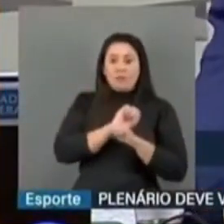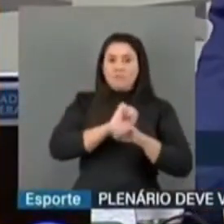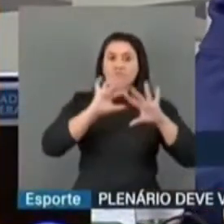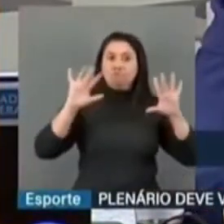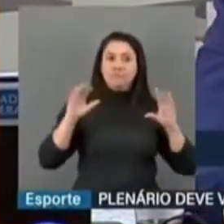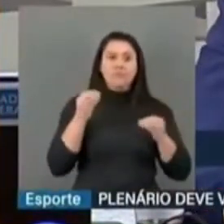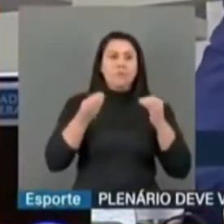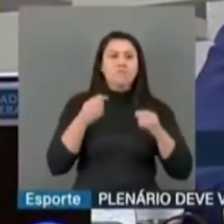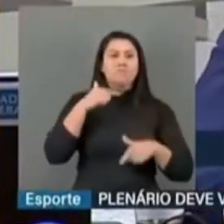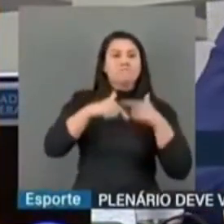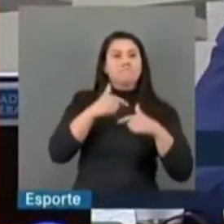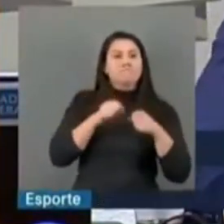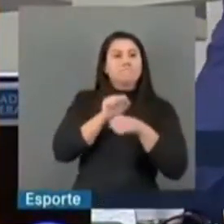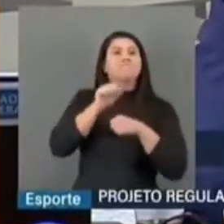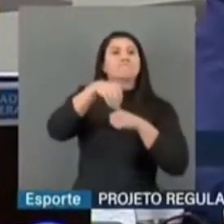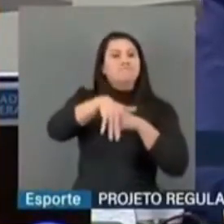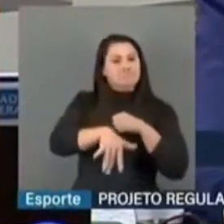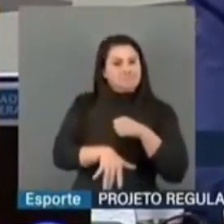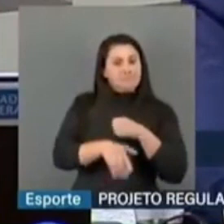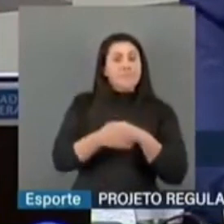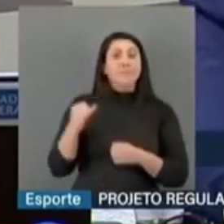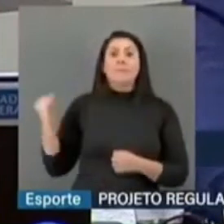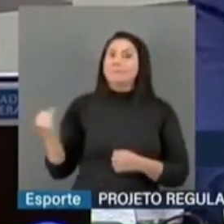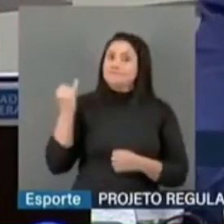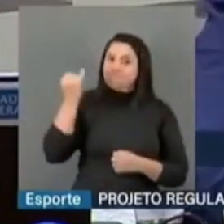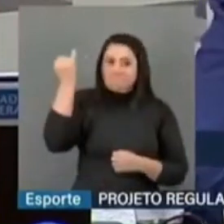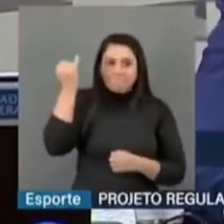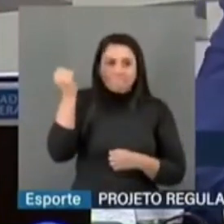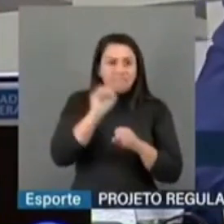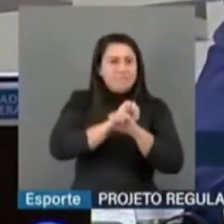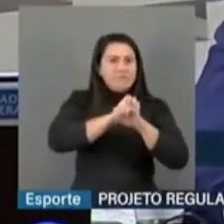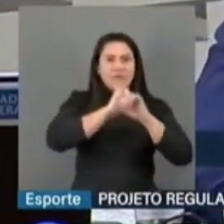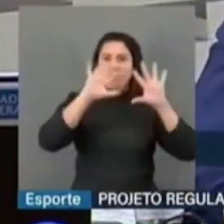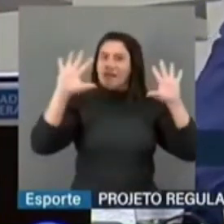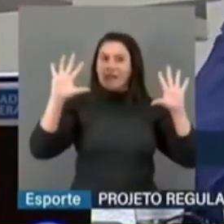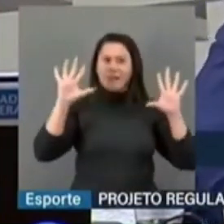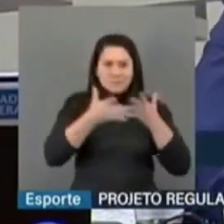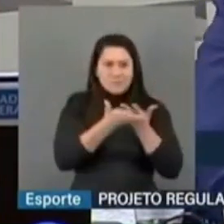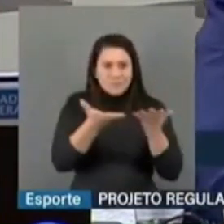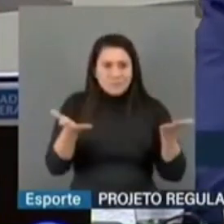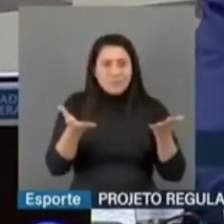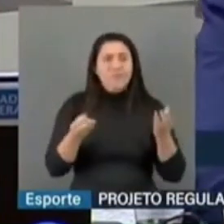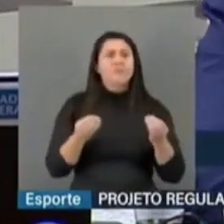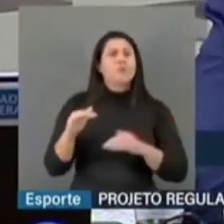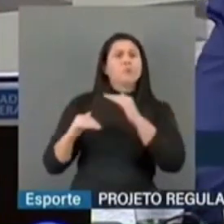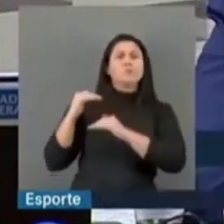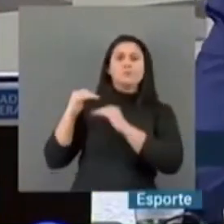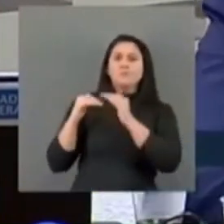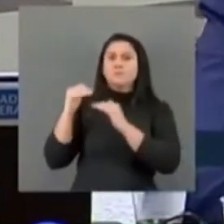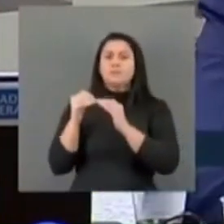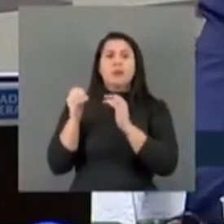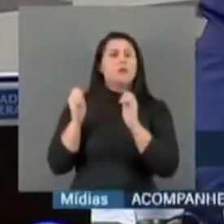de demonstração de poder Ainda mais sabendo que entrou como diretor de política